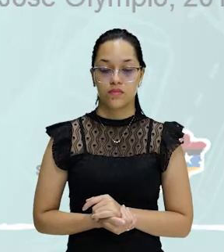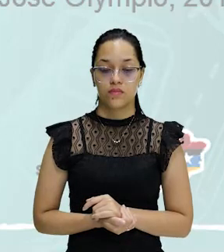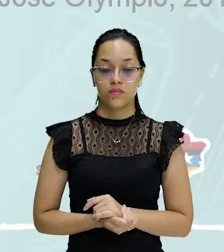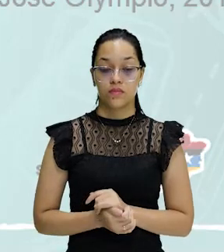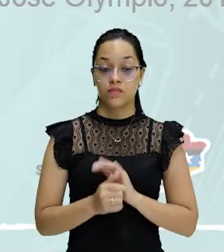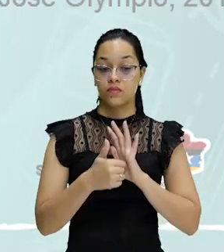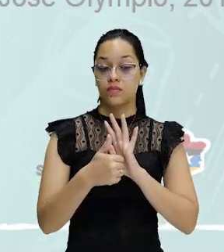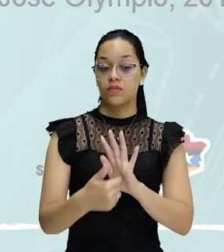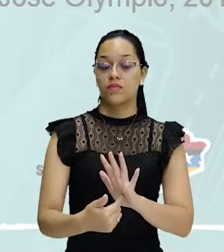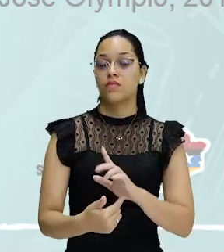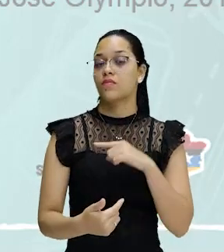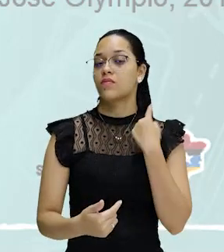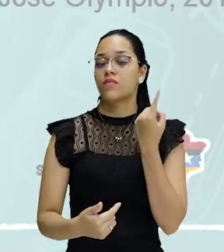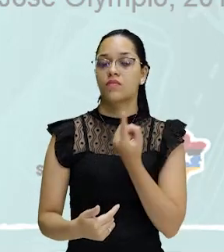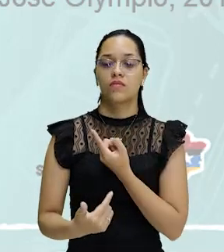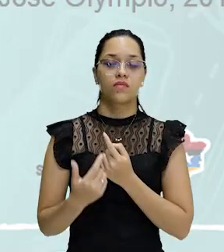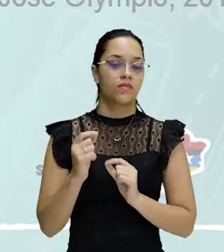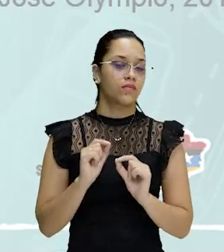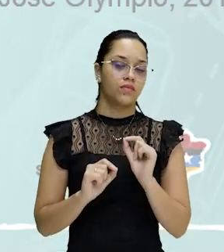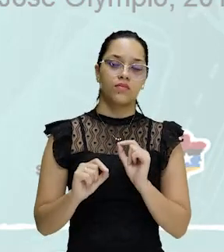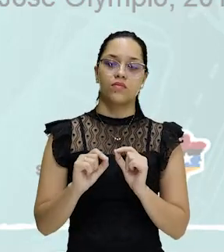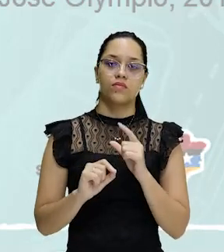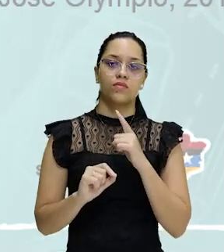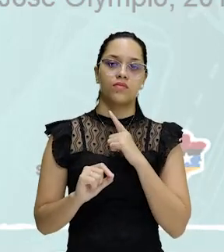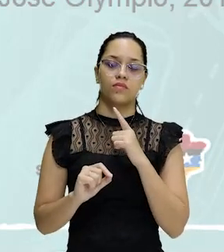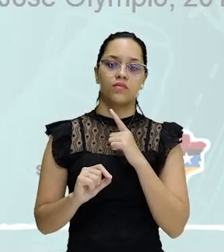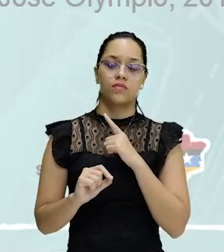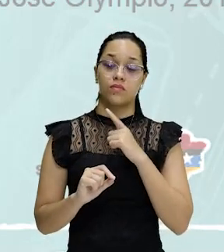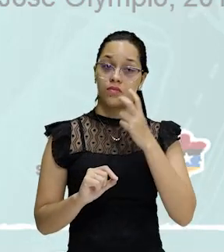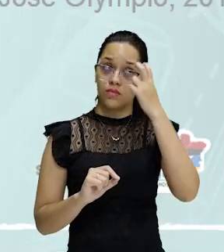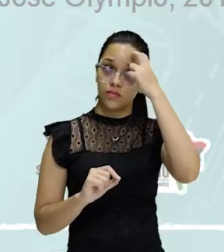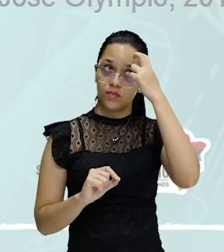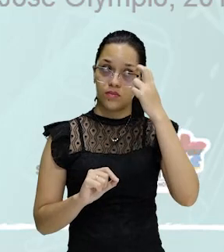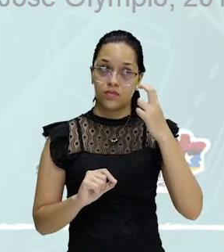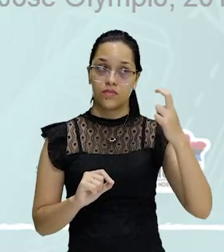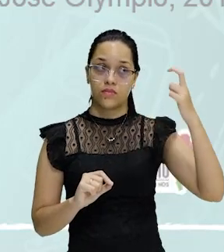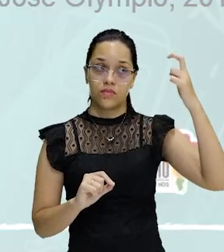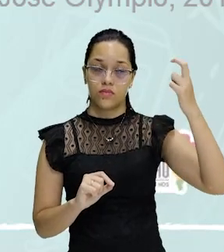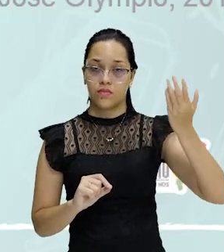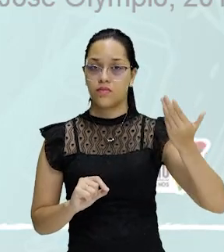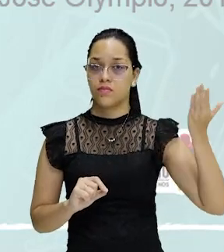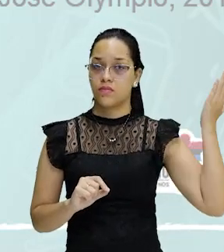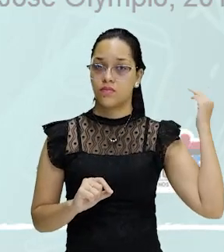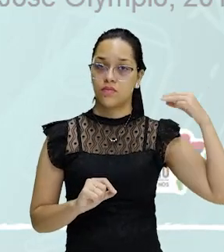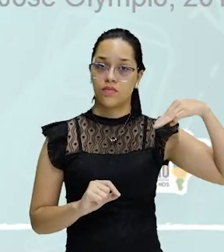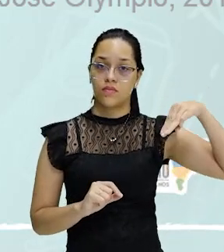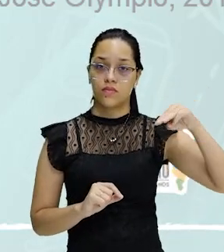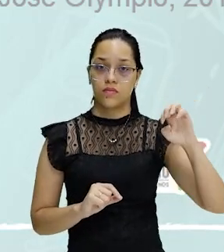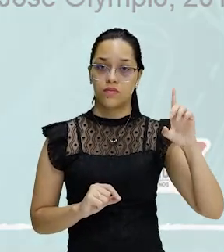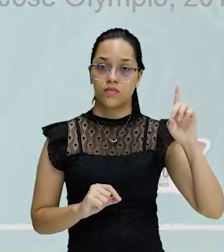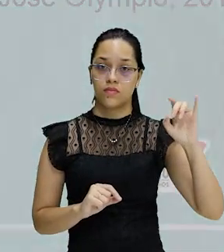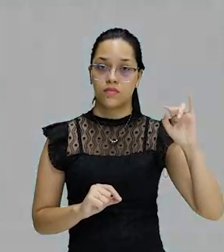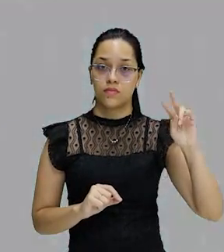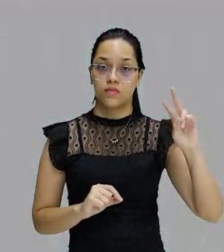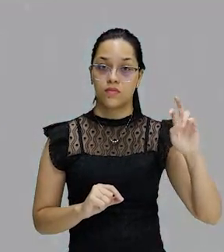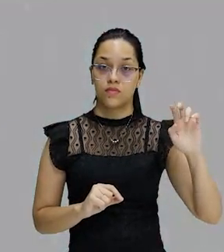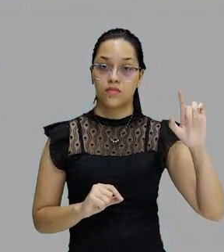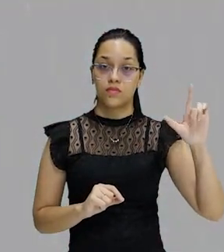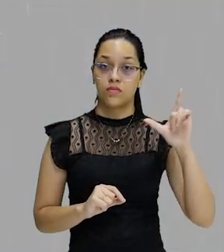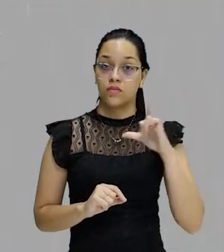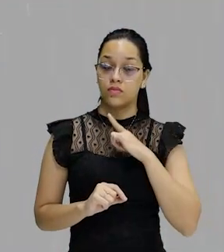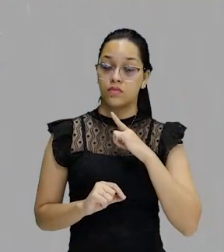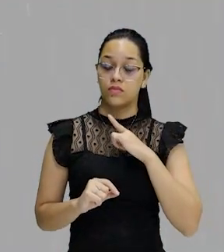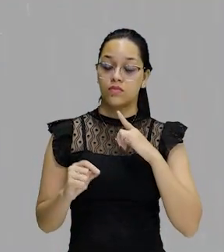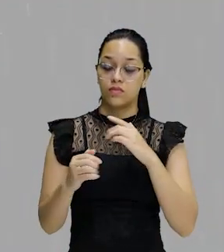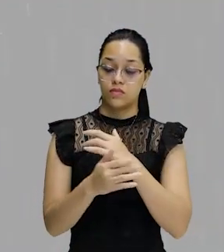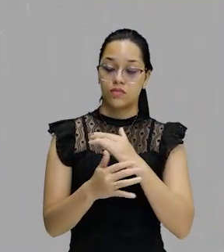já sinaliza para nós que a intelectualidade medieval ela vai estar presente nas chamadas